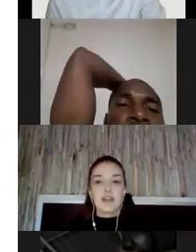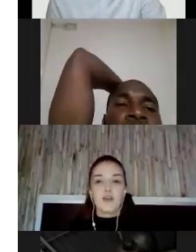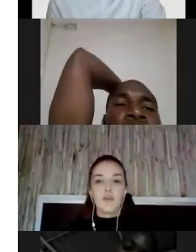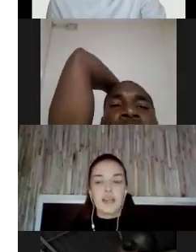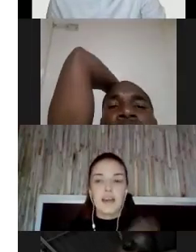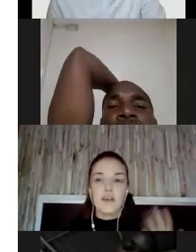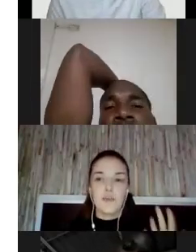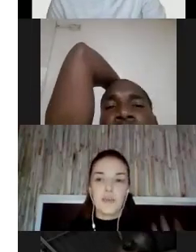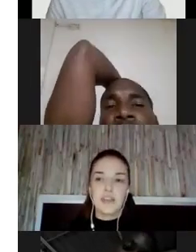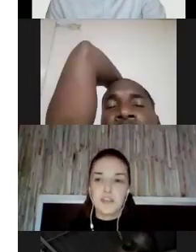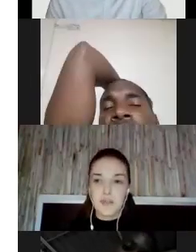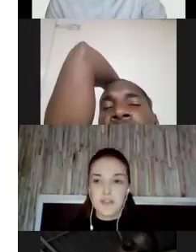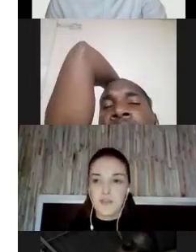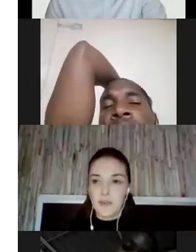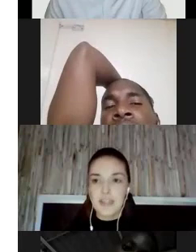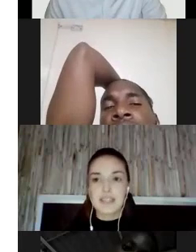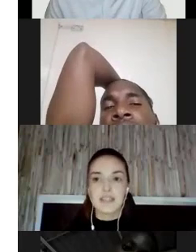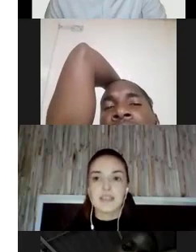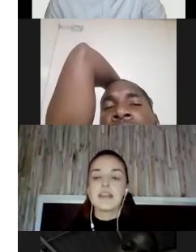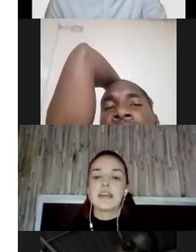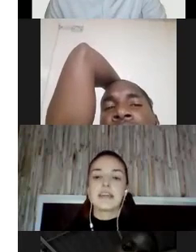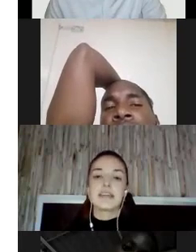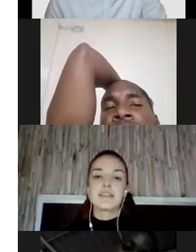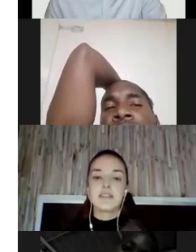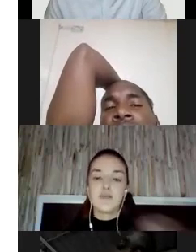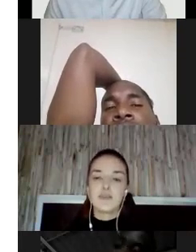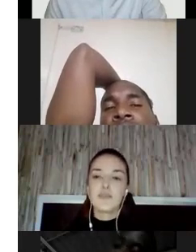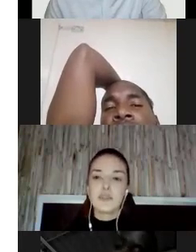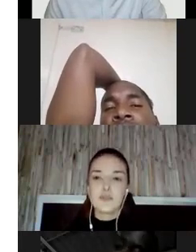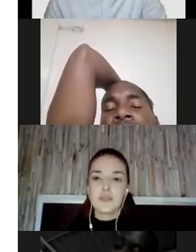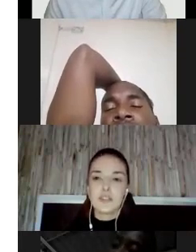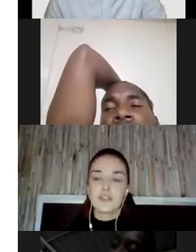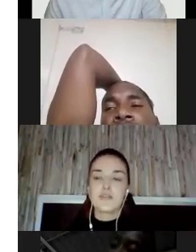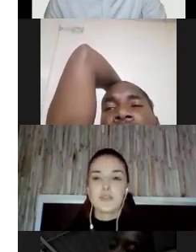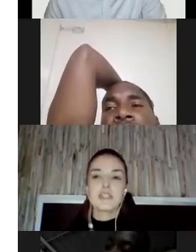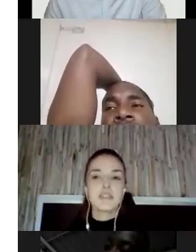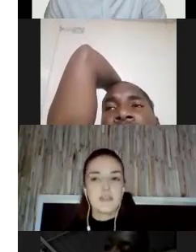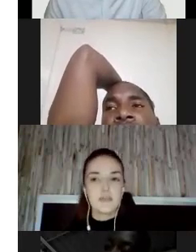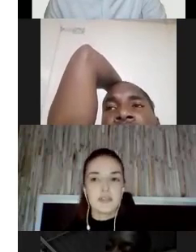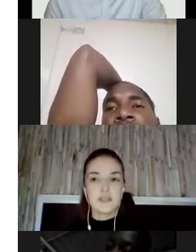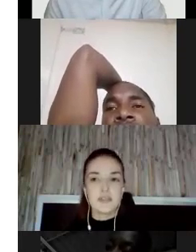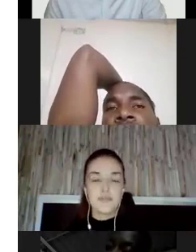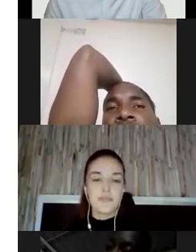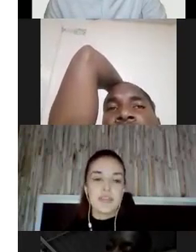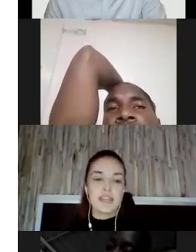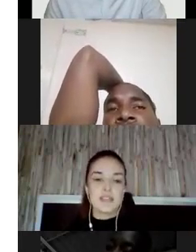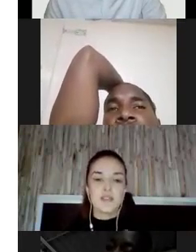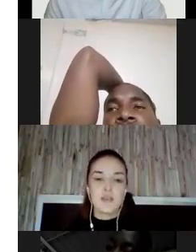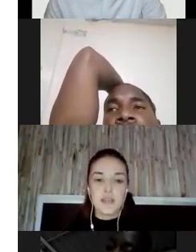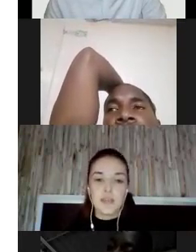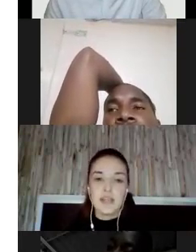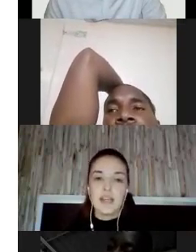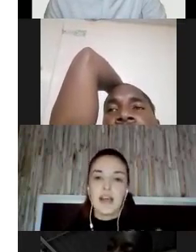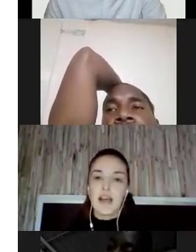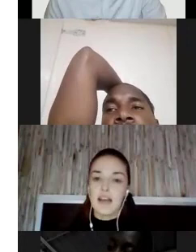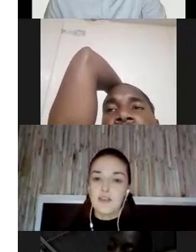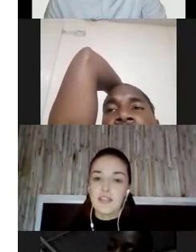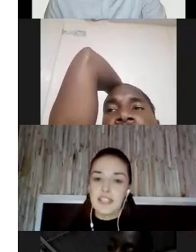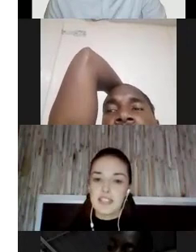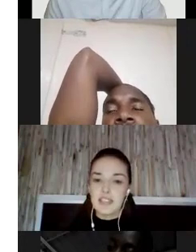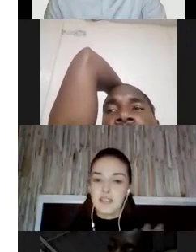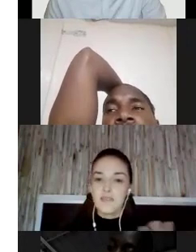tem que falar como que é o preenchimento de uma bacia. E existem alguns fatores que influenciam isso. Existe o clima,